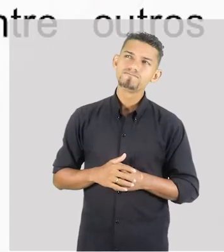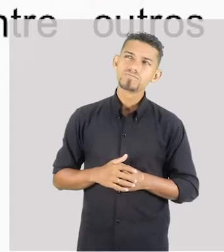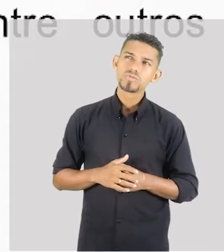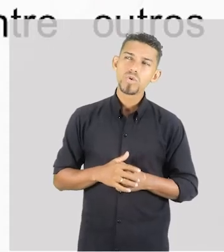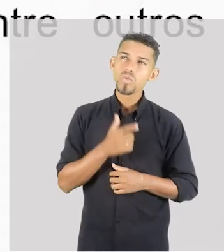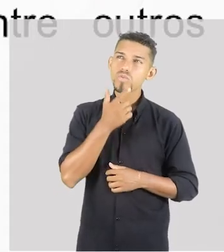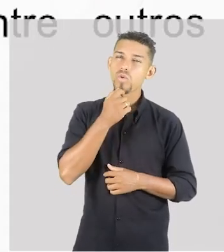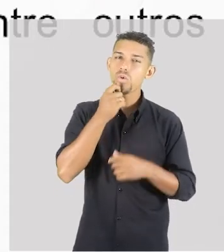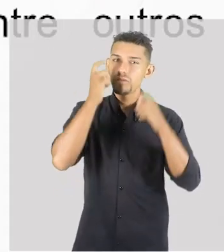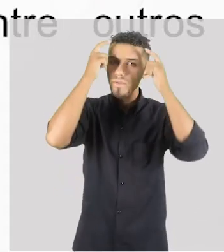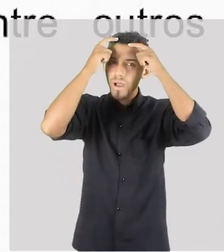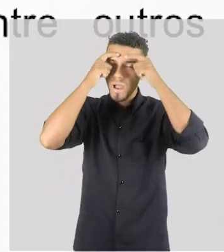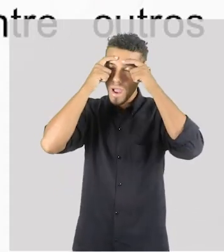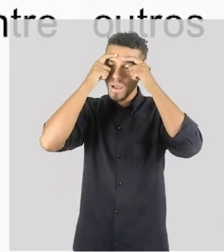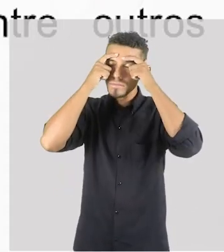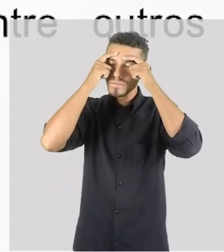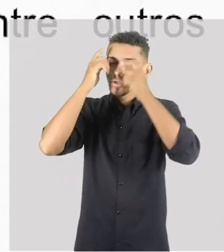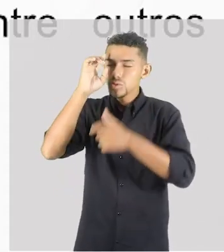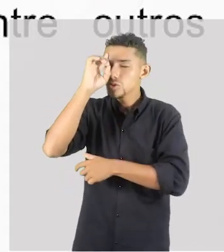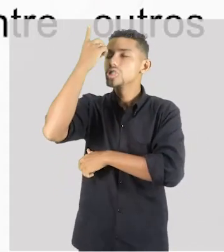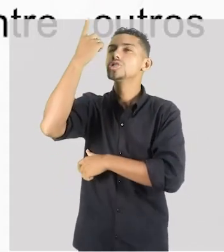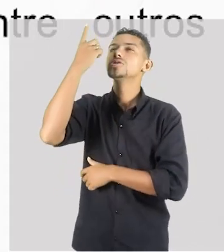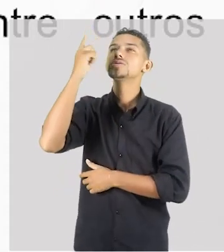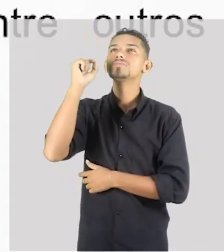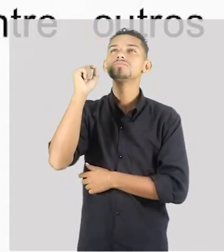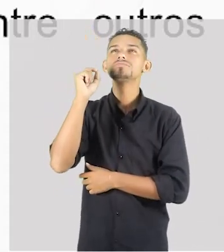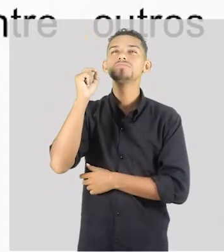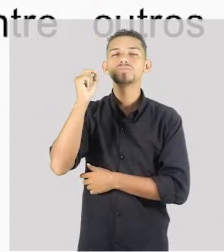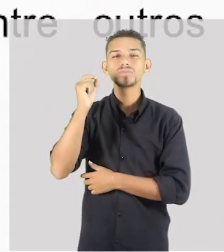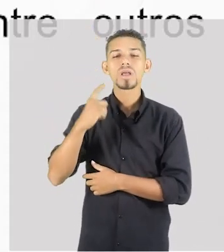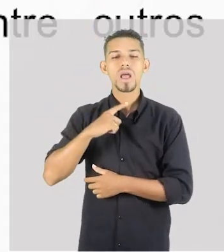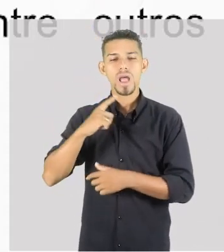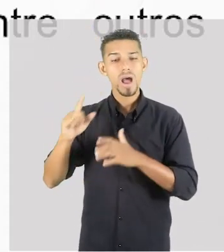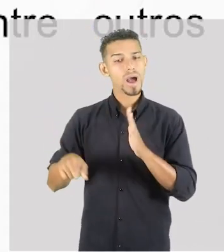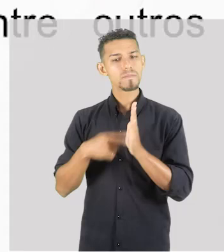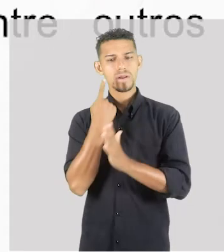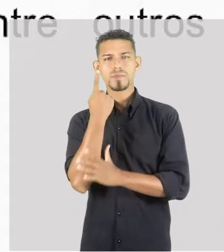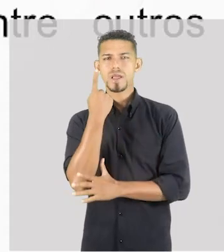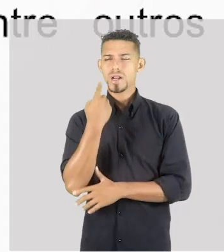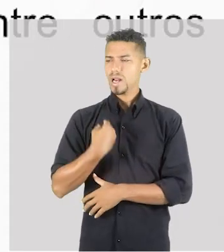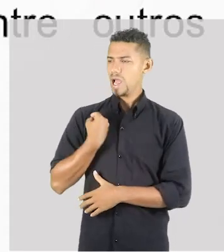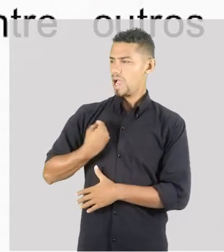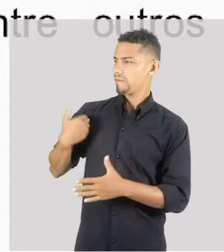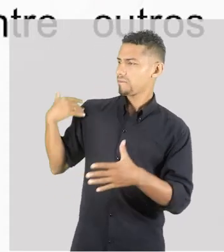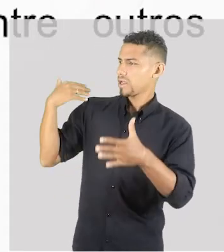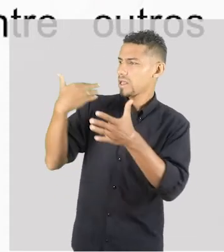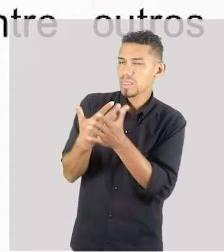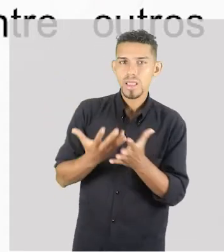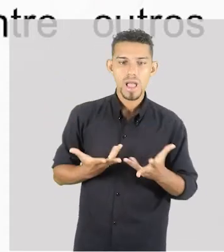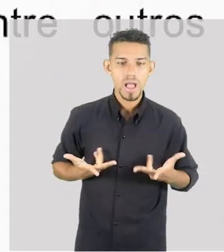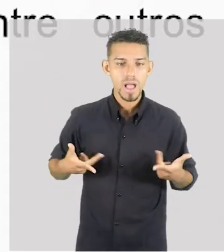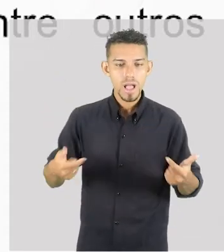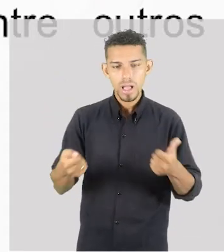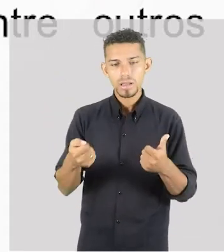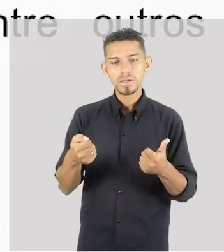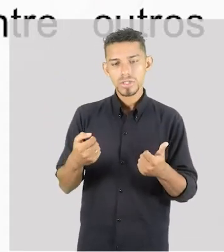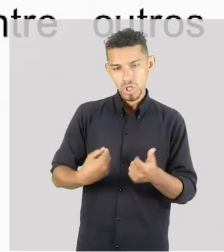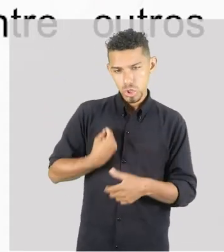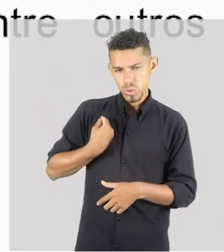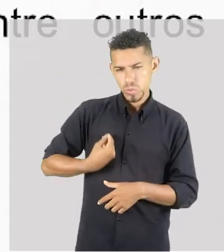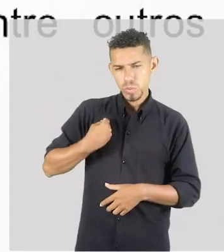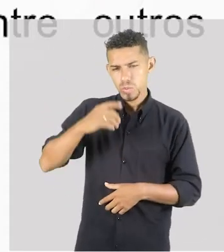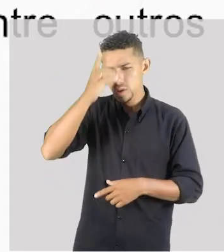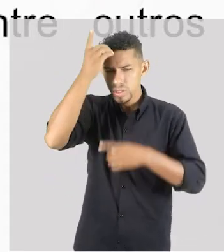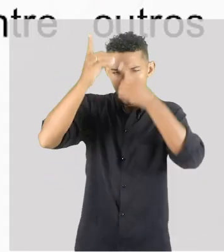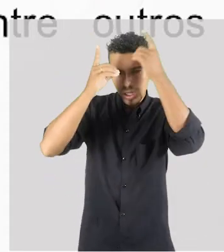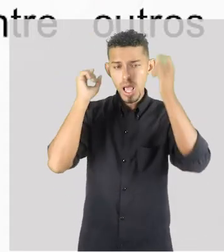teve uma ideia. Era a primeira da vida toda e tão maravilhado ficou com aquela ideia azul que